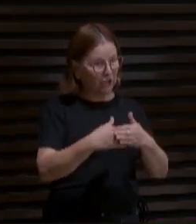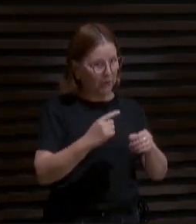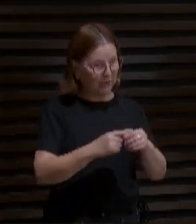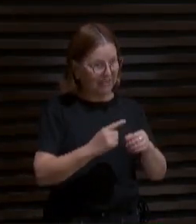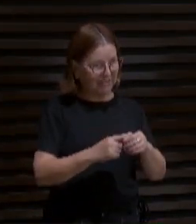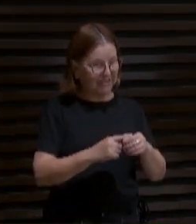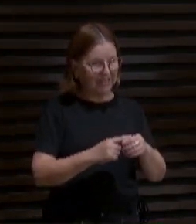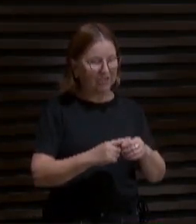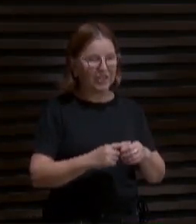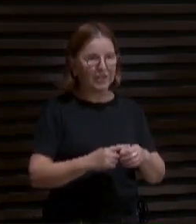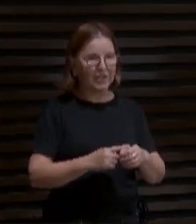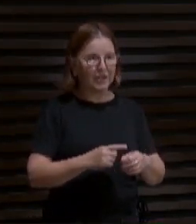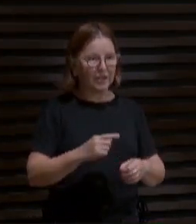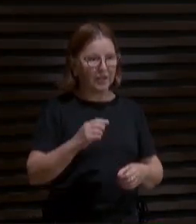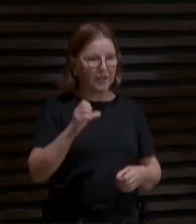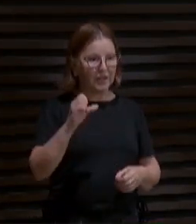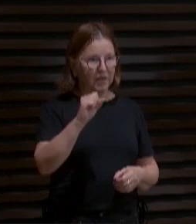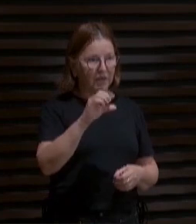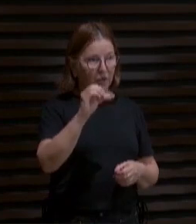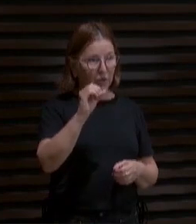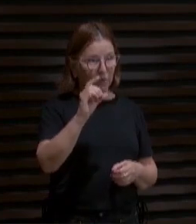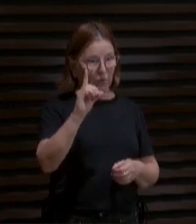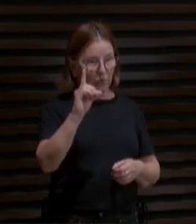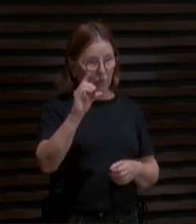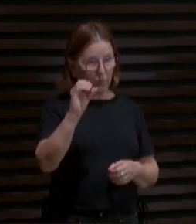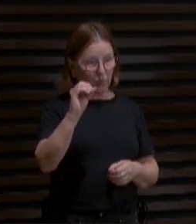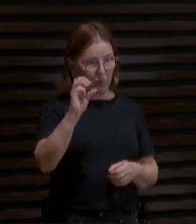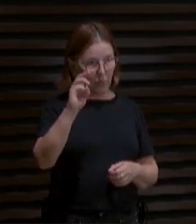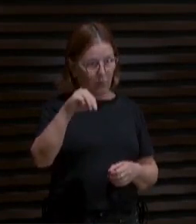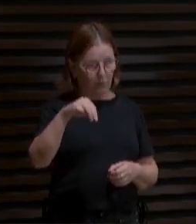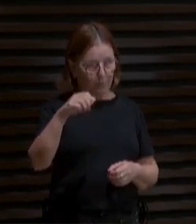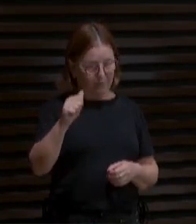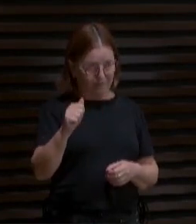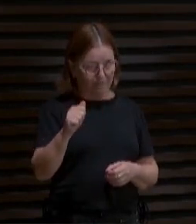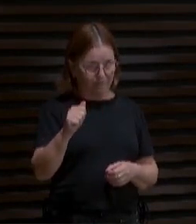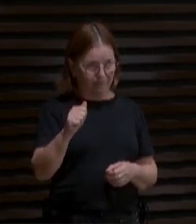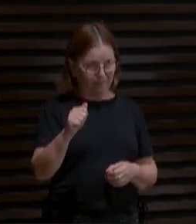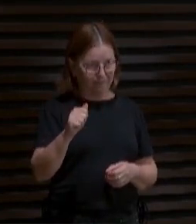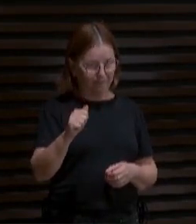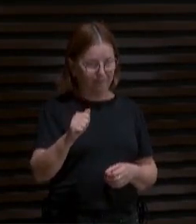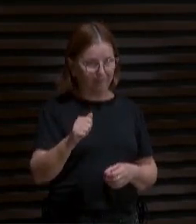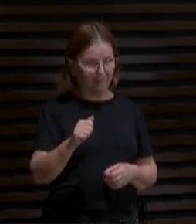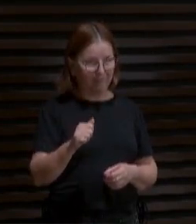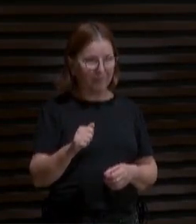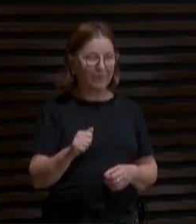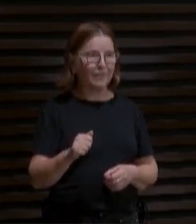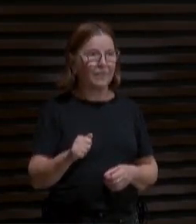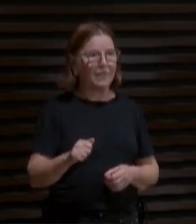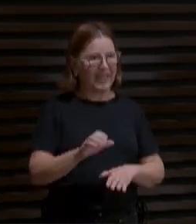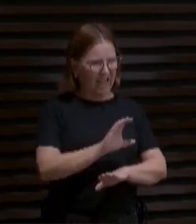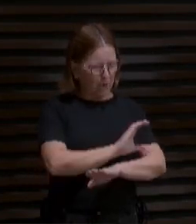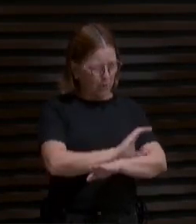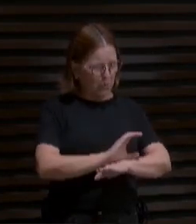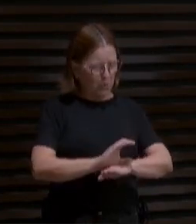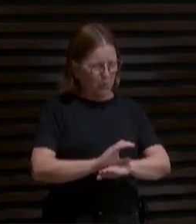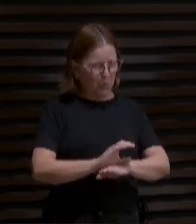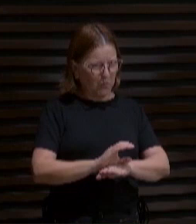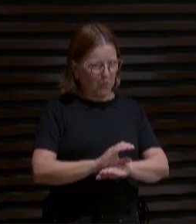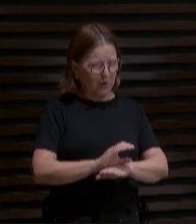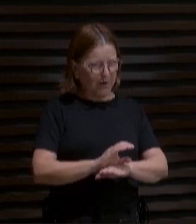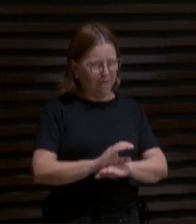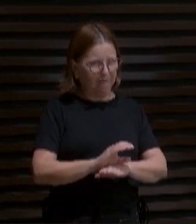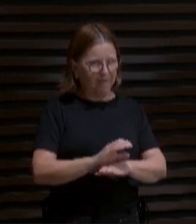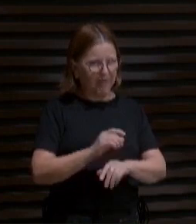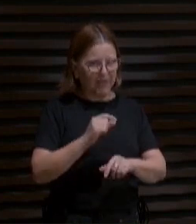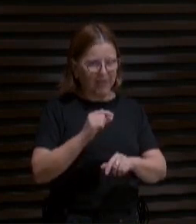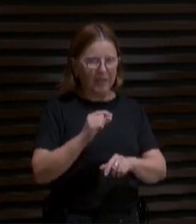A cultura vai sendo invadida devagar. E quando ele chegou lá, ele